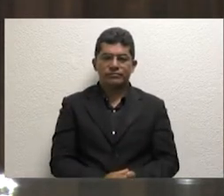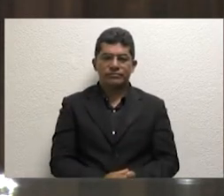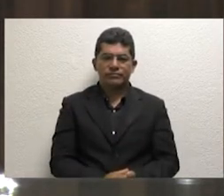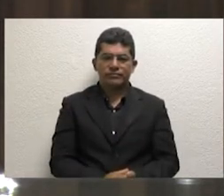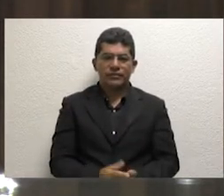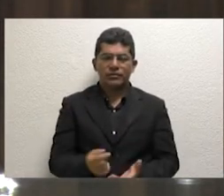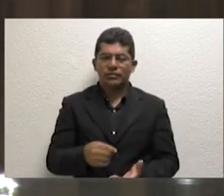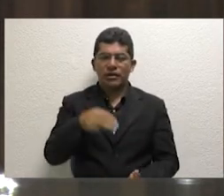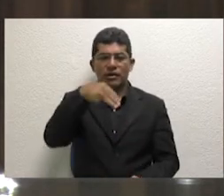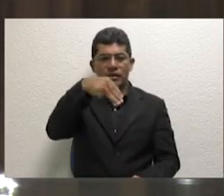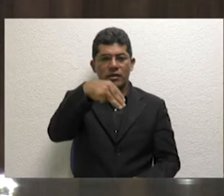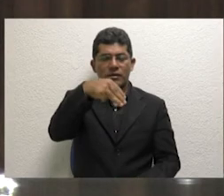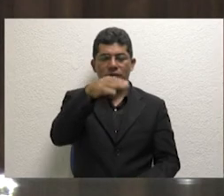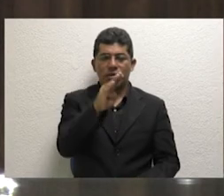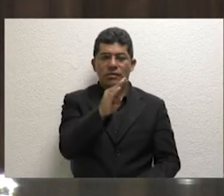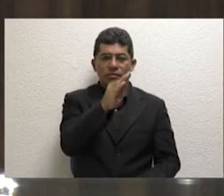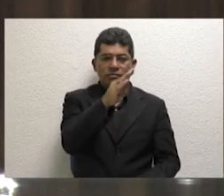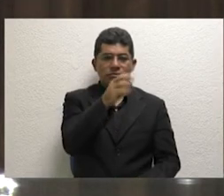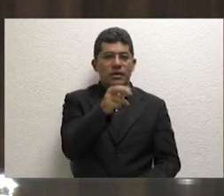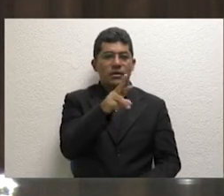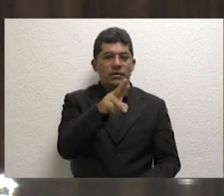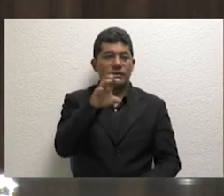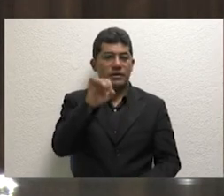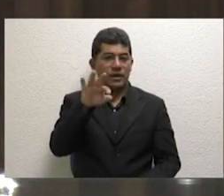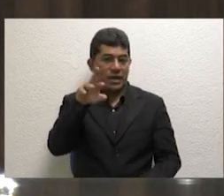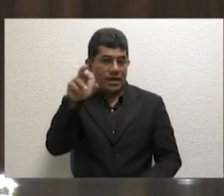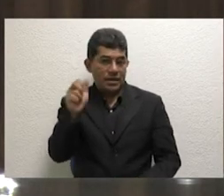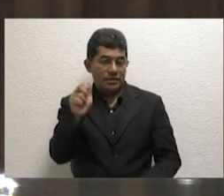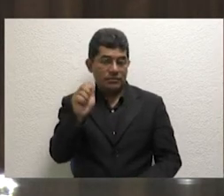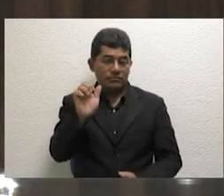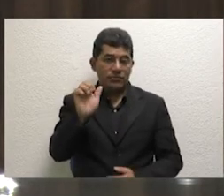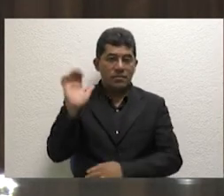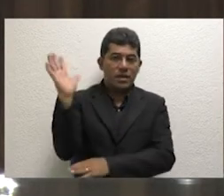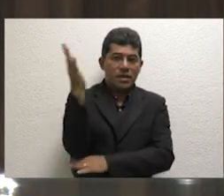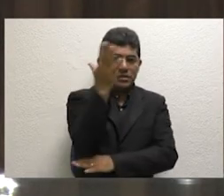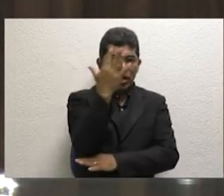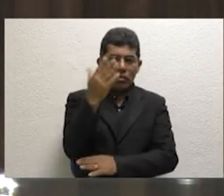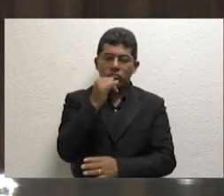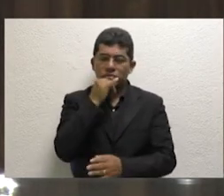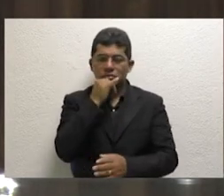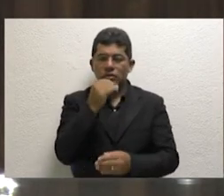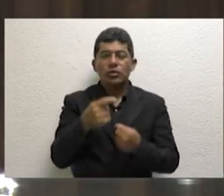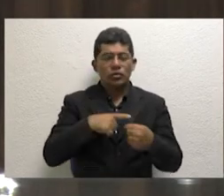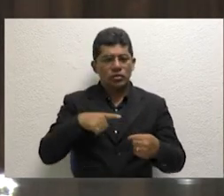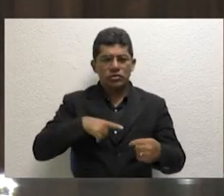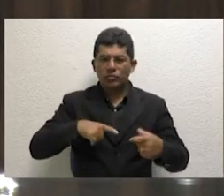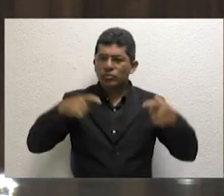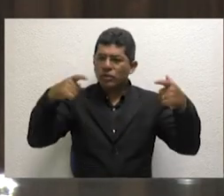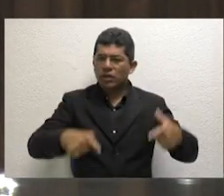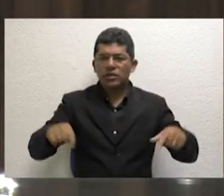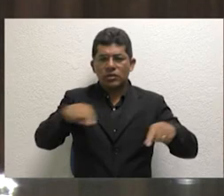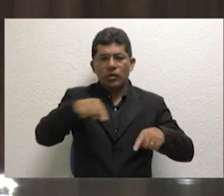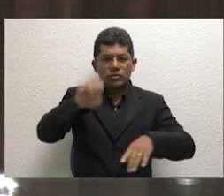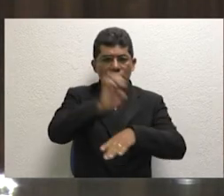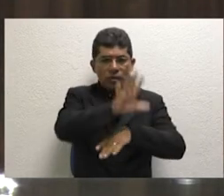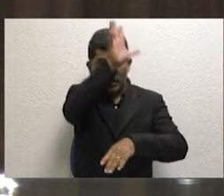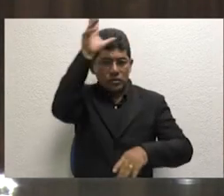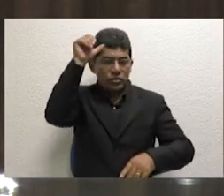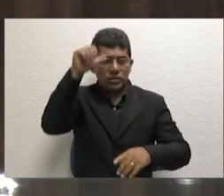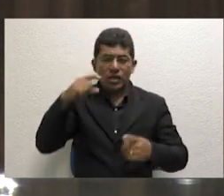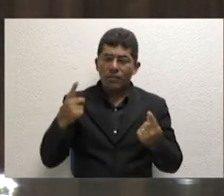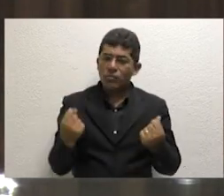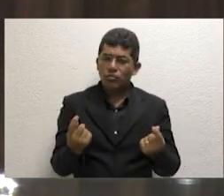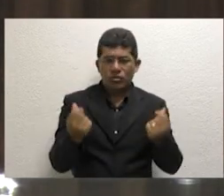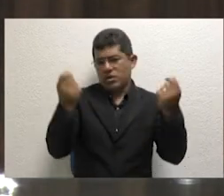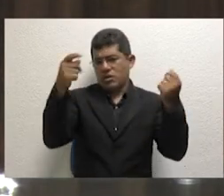ambientais nós temos riquezas no nosso Estado que são imprescindíveis para a economia